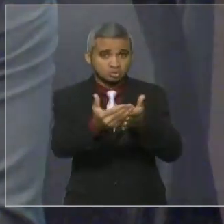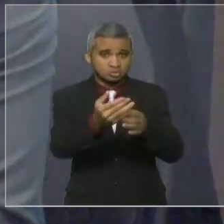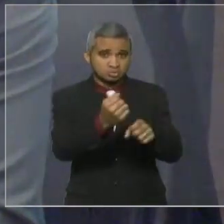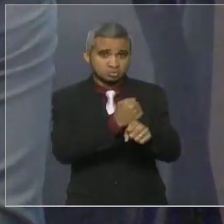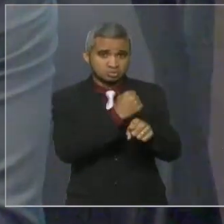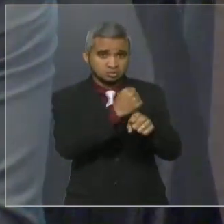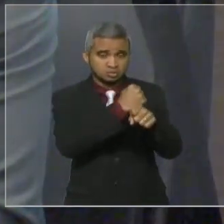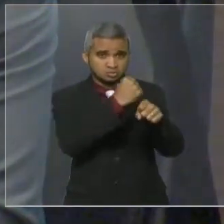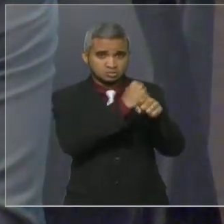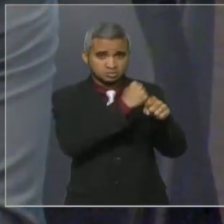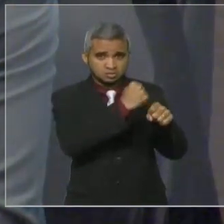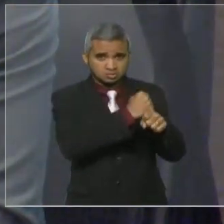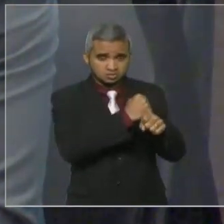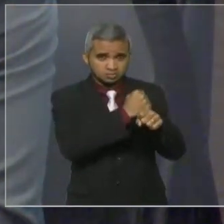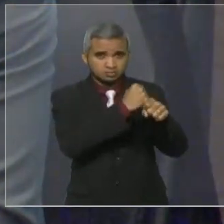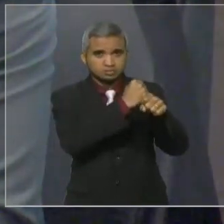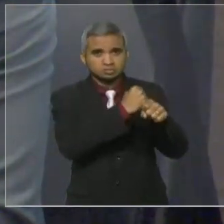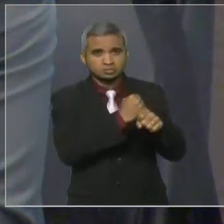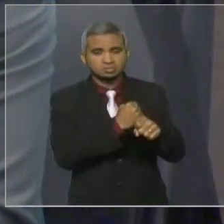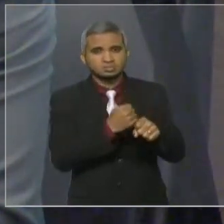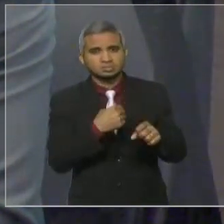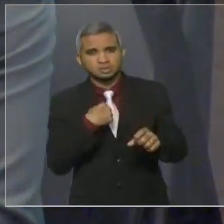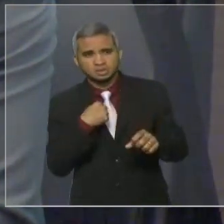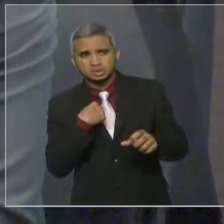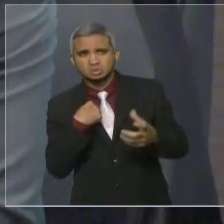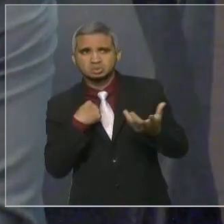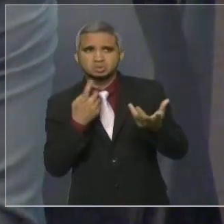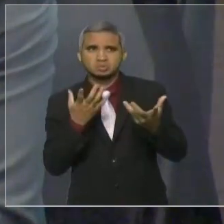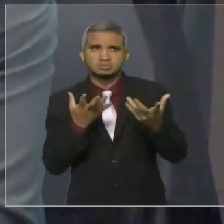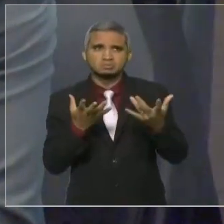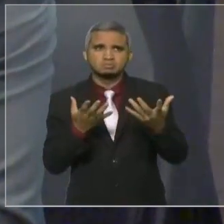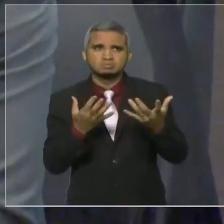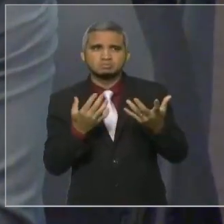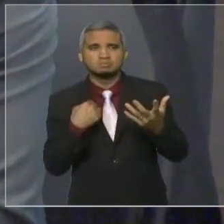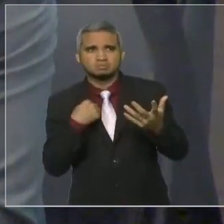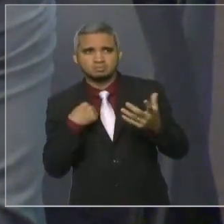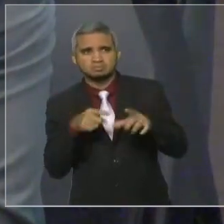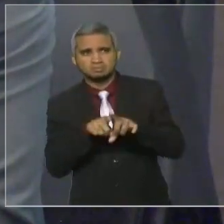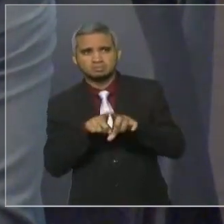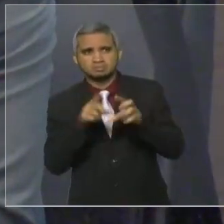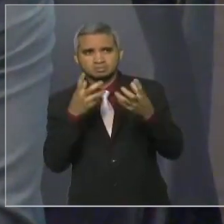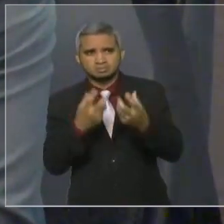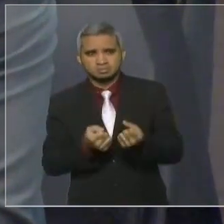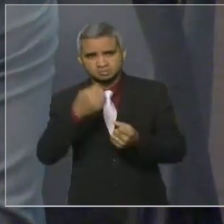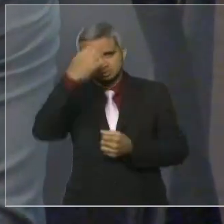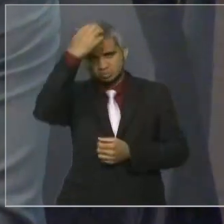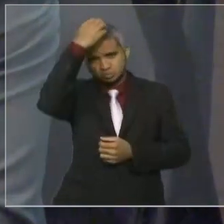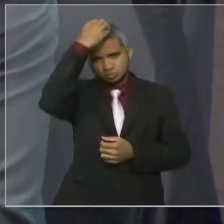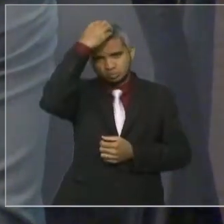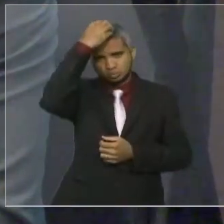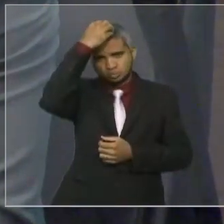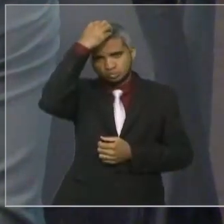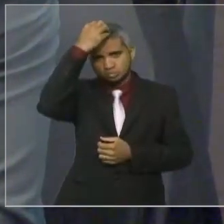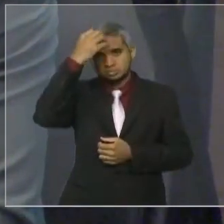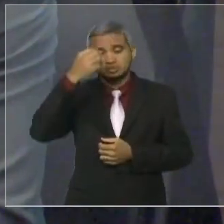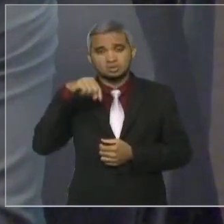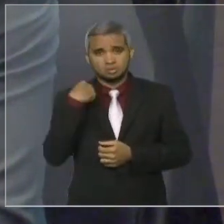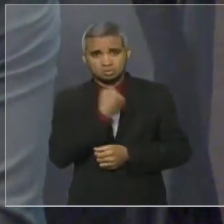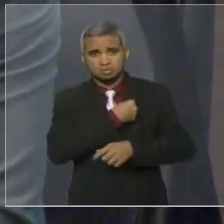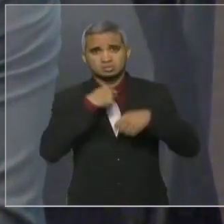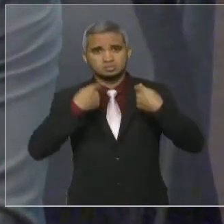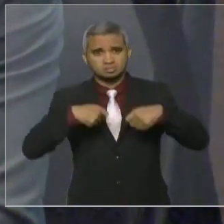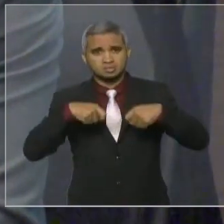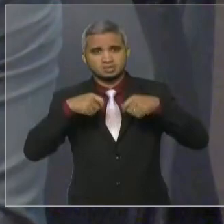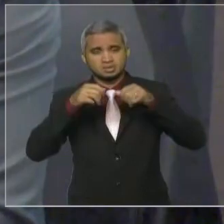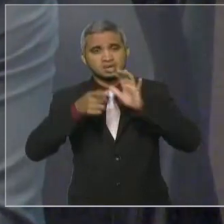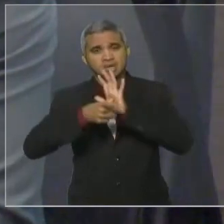e aqui eu faço eu faço a meia-culpa por conta do governo, que eu acho que nós poderíamos ter informado melhor essa